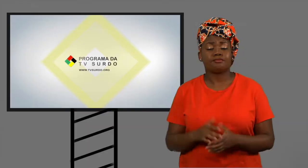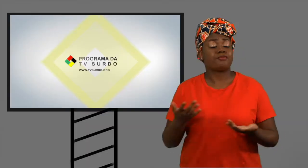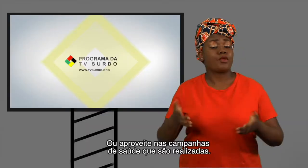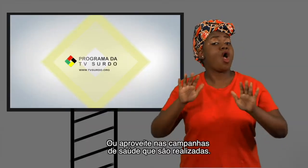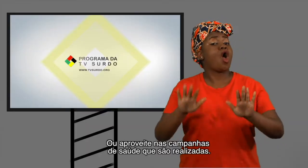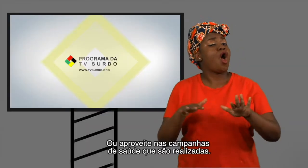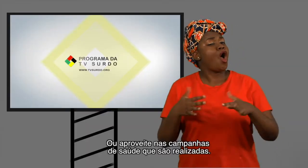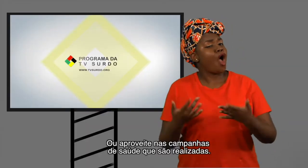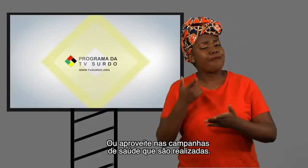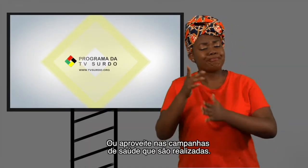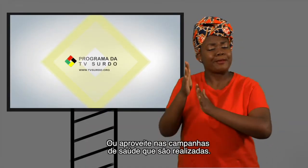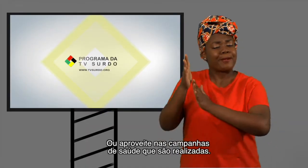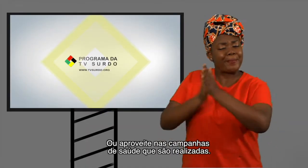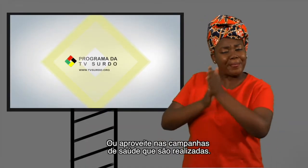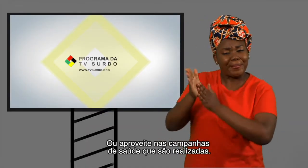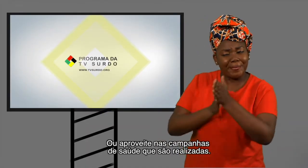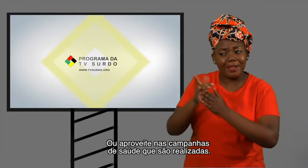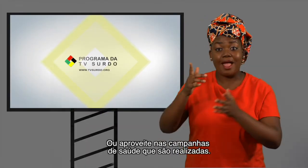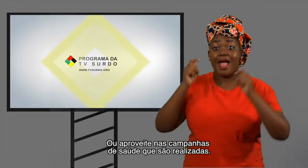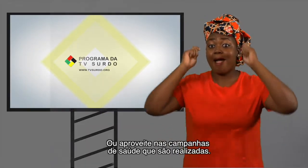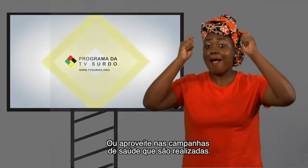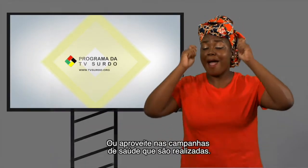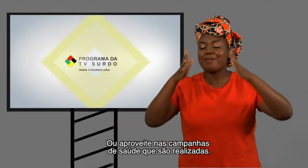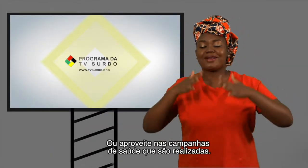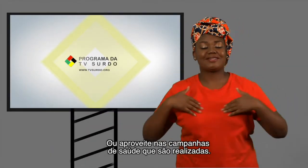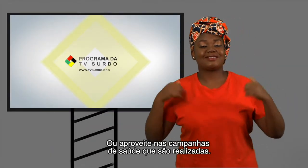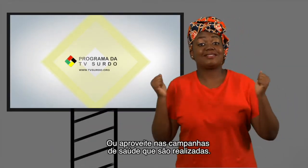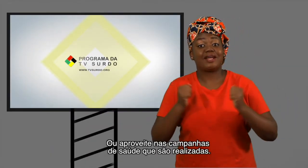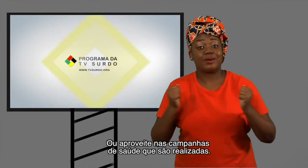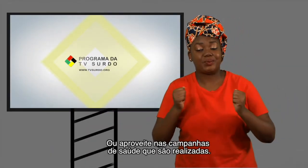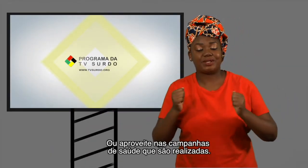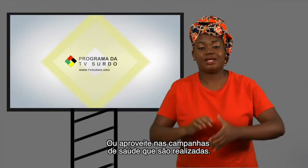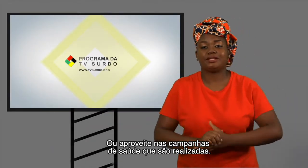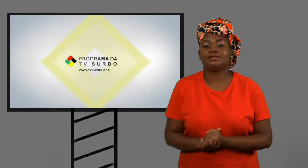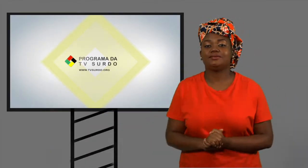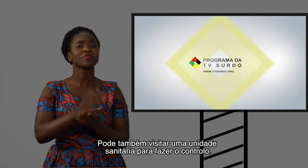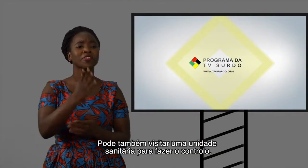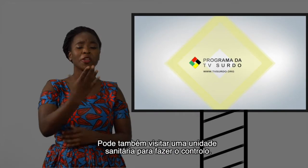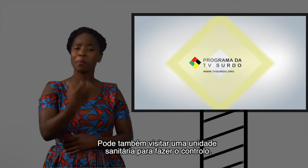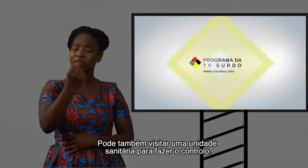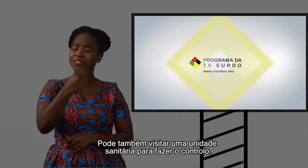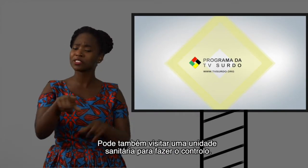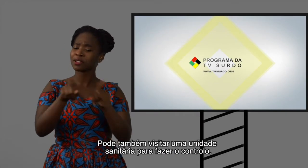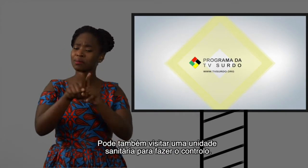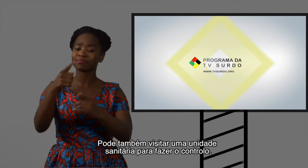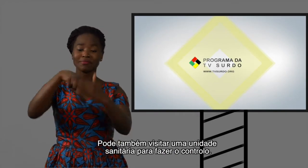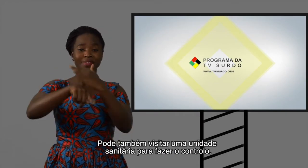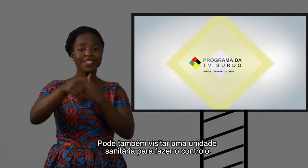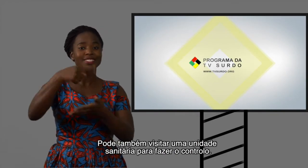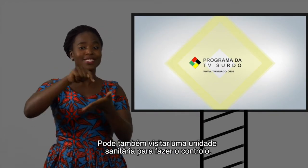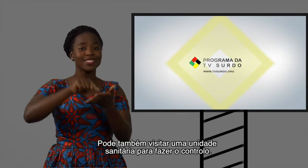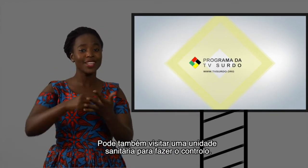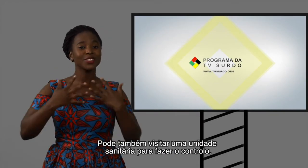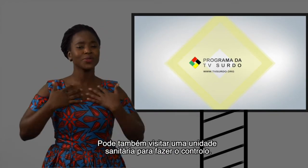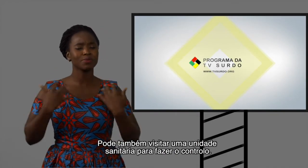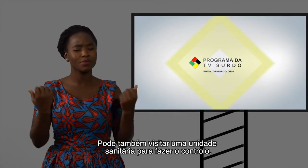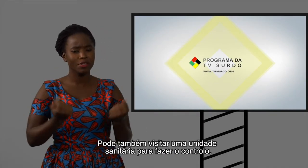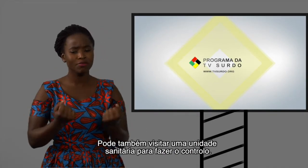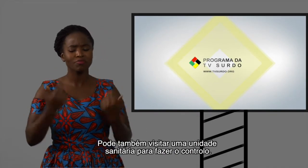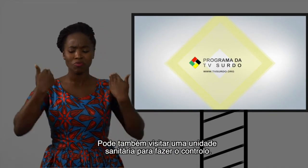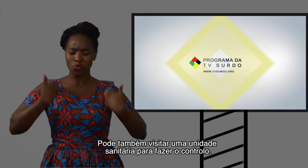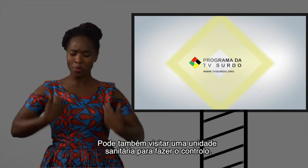Ou aproveite nas campanhas de saúde que são realizadas. Pode também visitar uma unidade